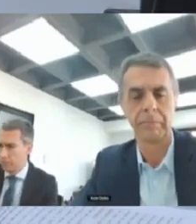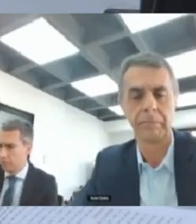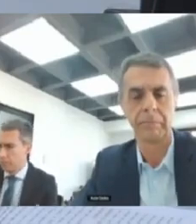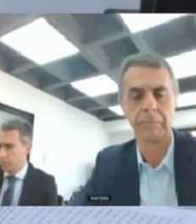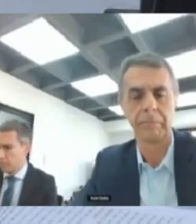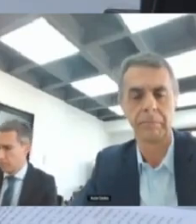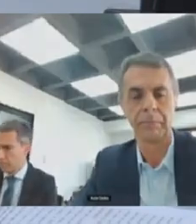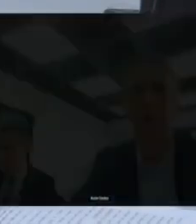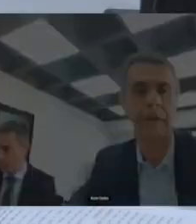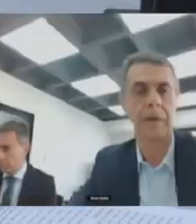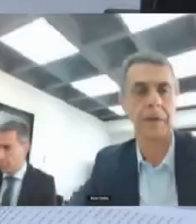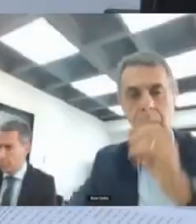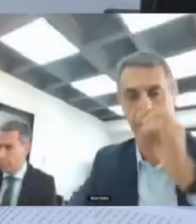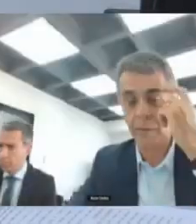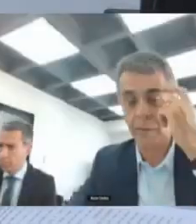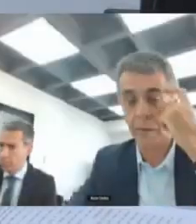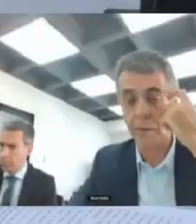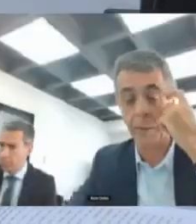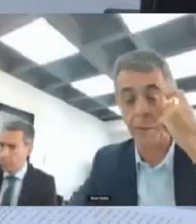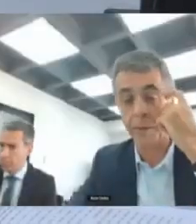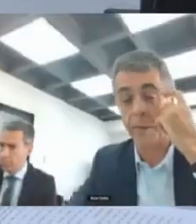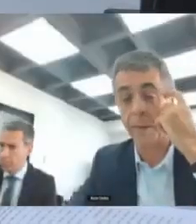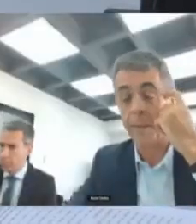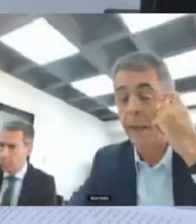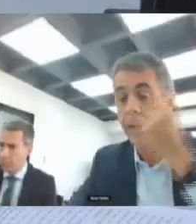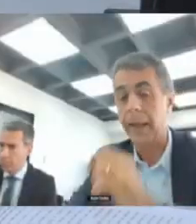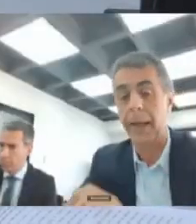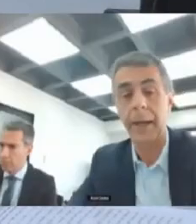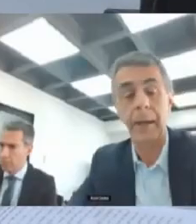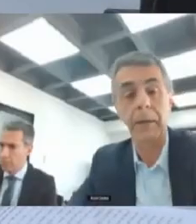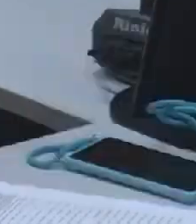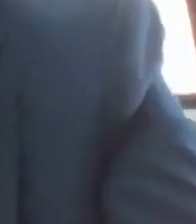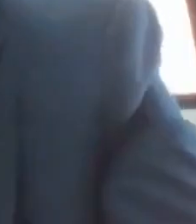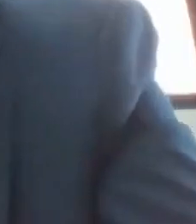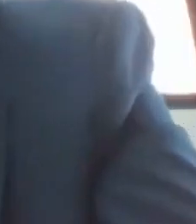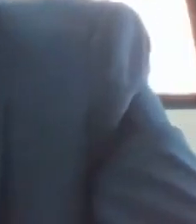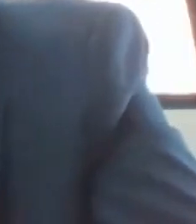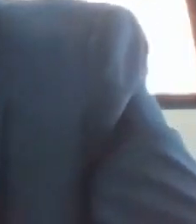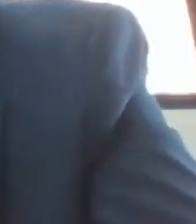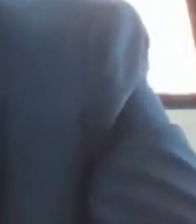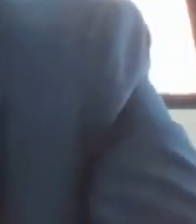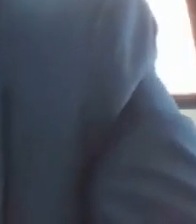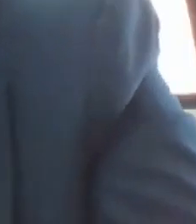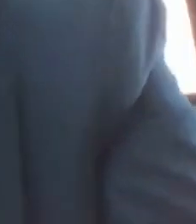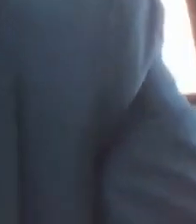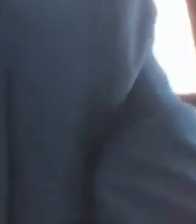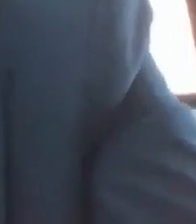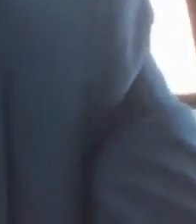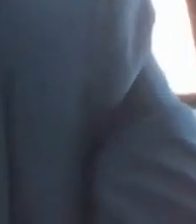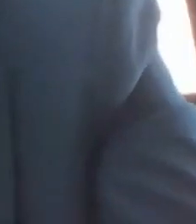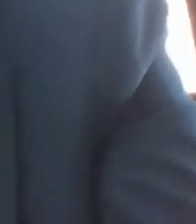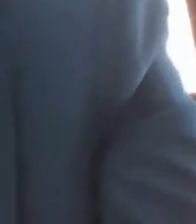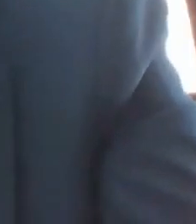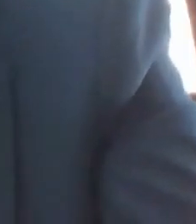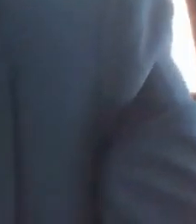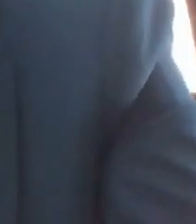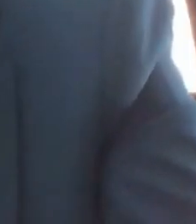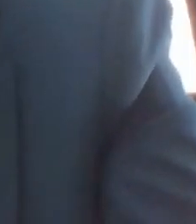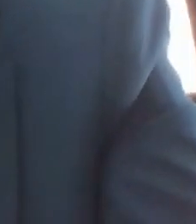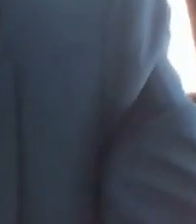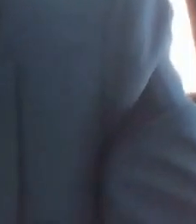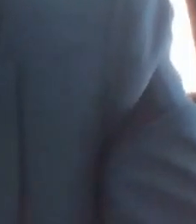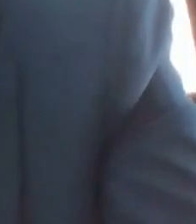isso. Perfeito. Nossa, só para confirmar. É verdade e é